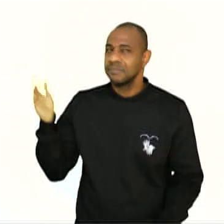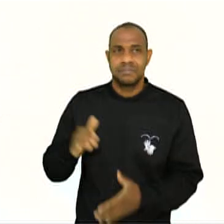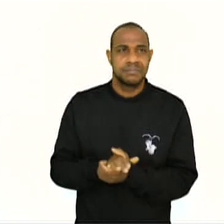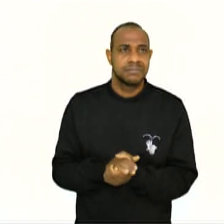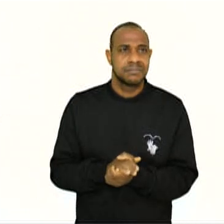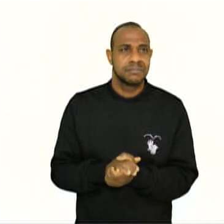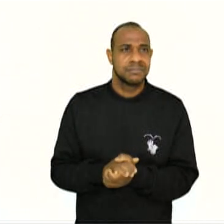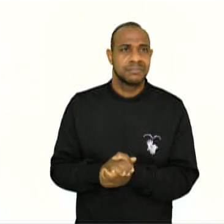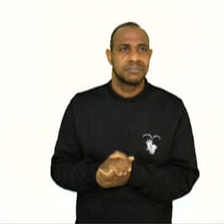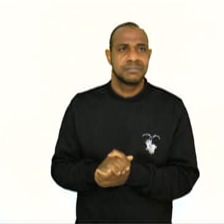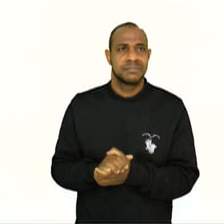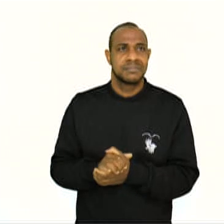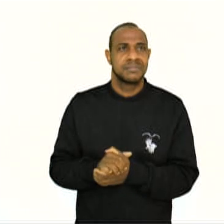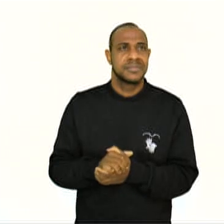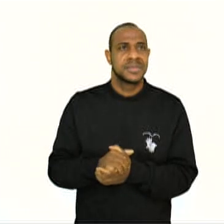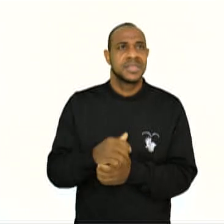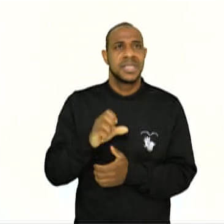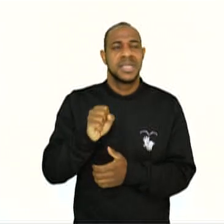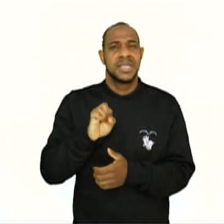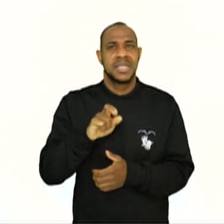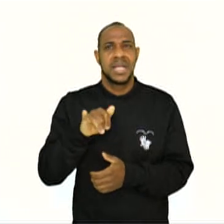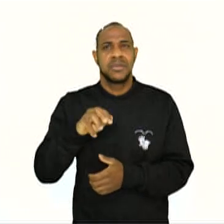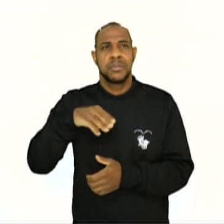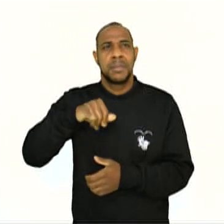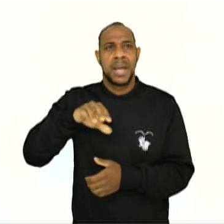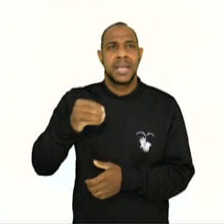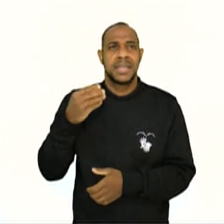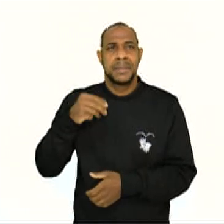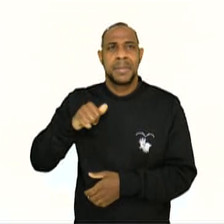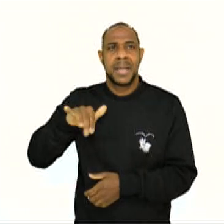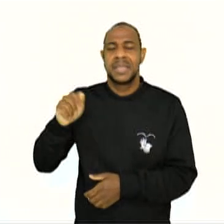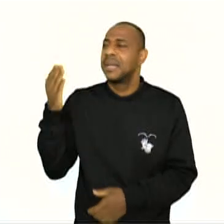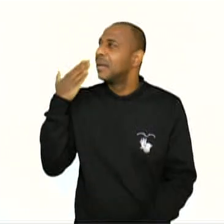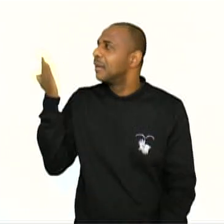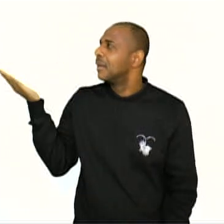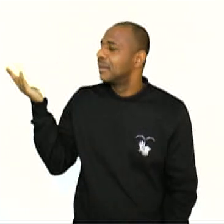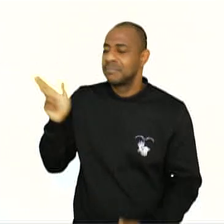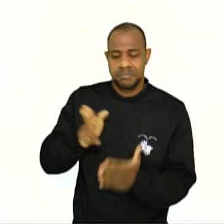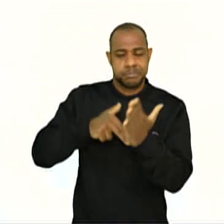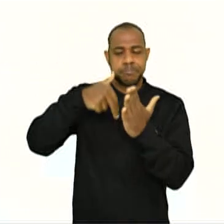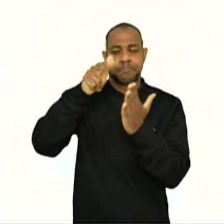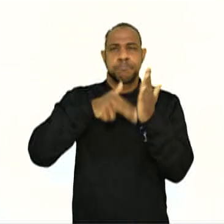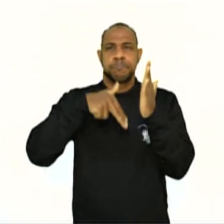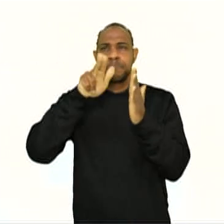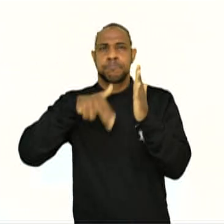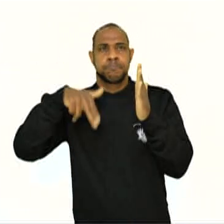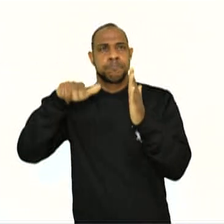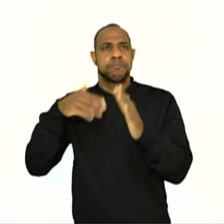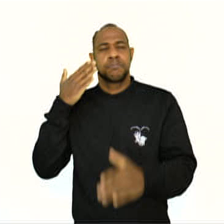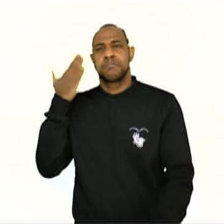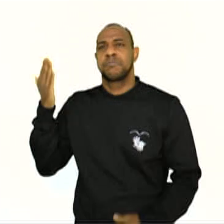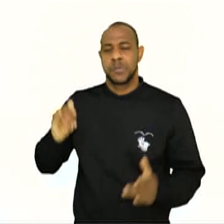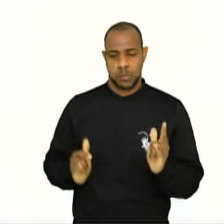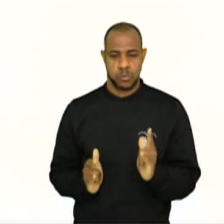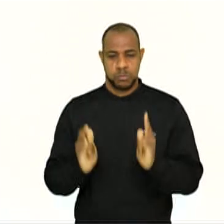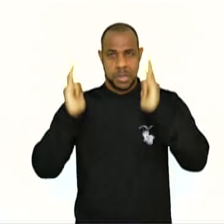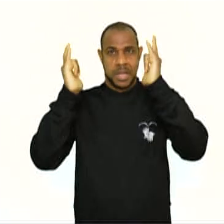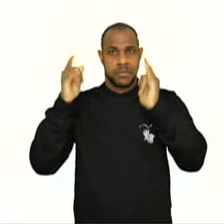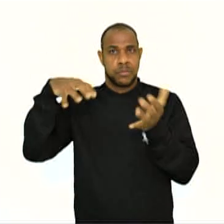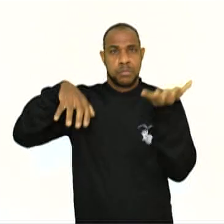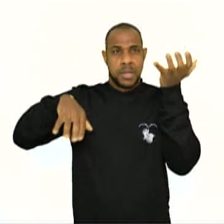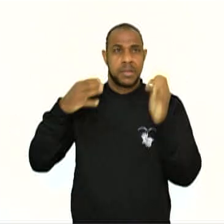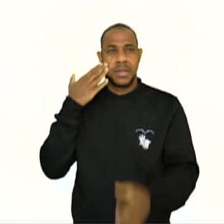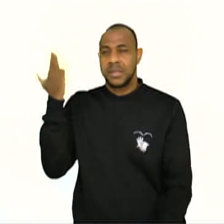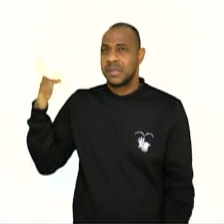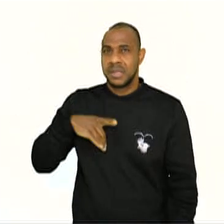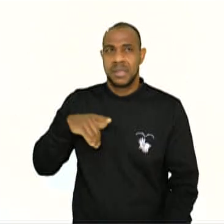arquiteto, também artista, né? O artista do concreto armado. E dentro de Brasília, lá no prédio do Congresso, está